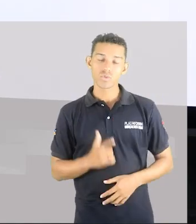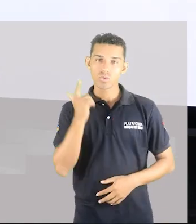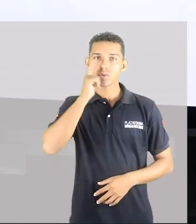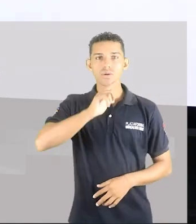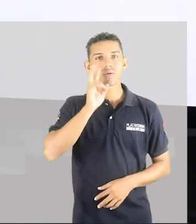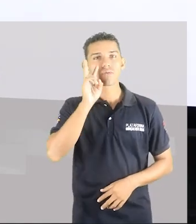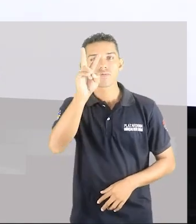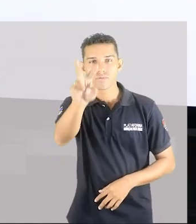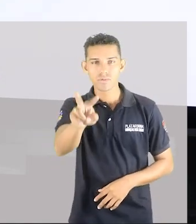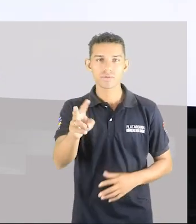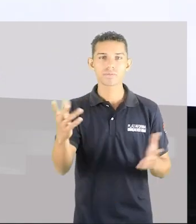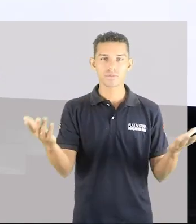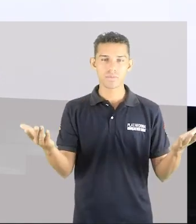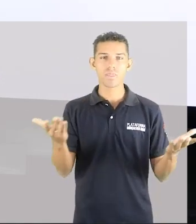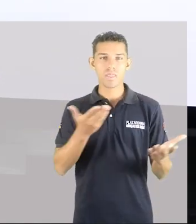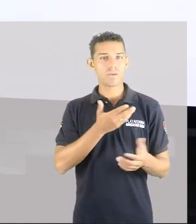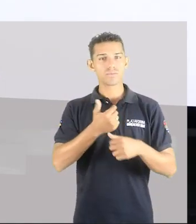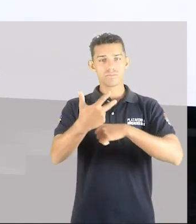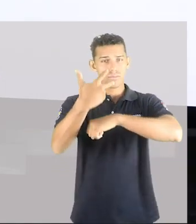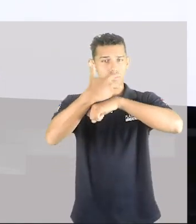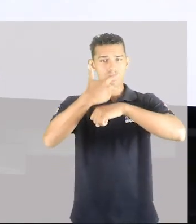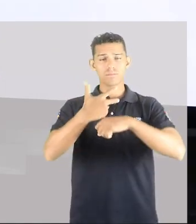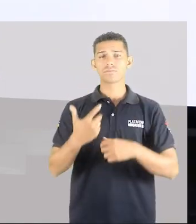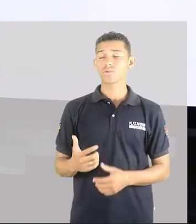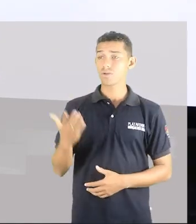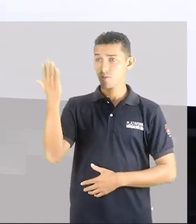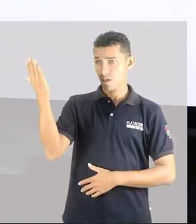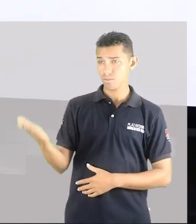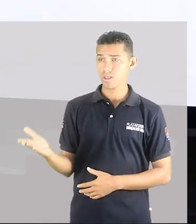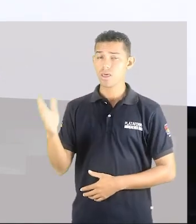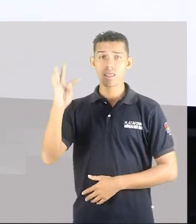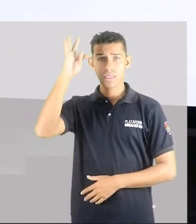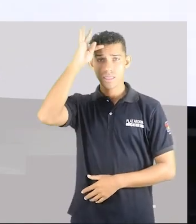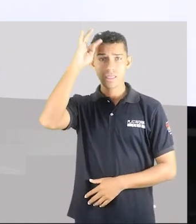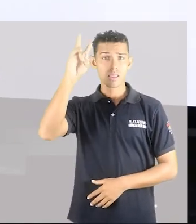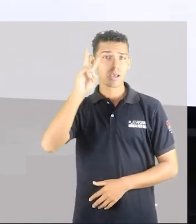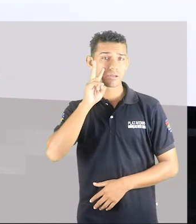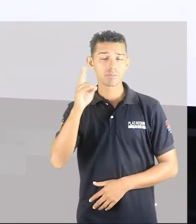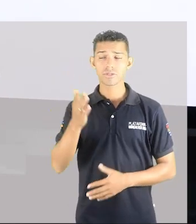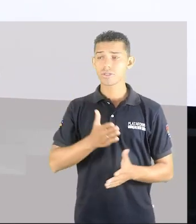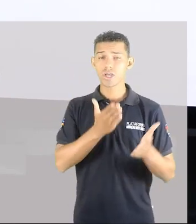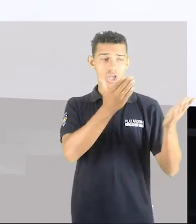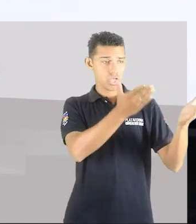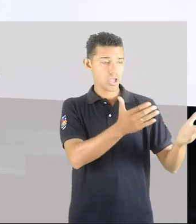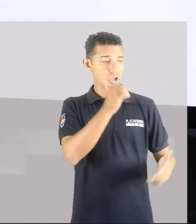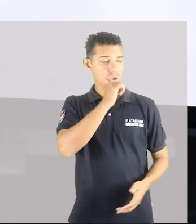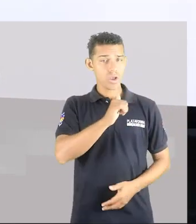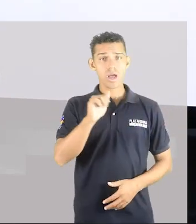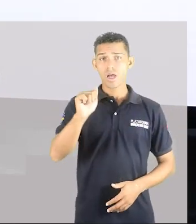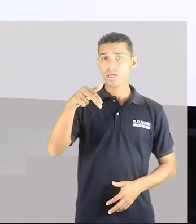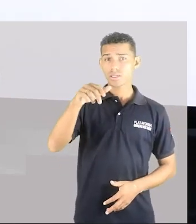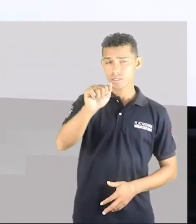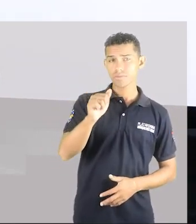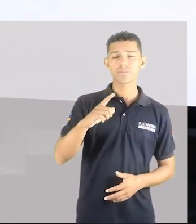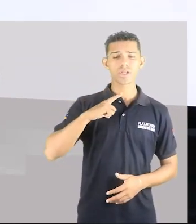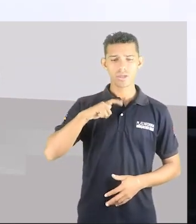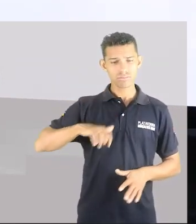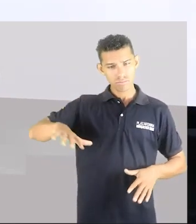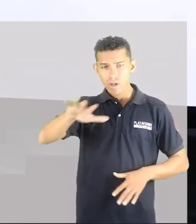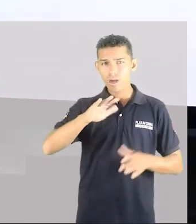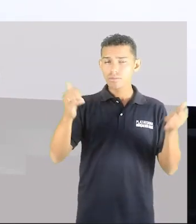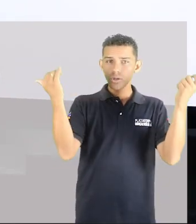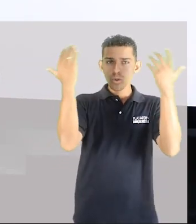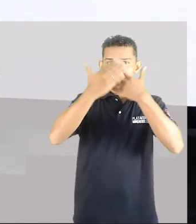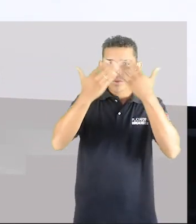cinegrafista, estou conseguindo enxergar meu grande amigo Tário, estou conseguindo enxergar a dona Ana, que está aqui com a gente, marcando presença. Aqui eu tenho um meio transparente. Tá